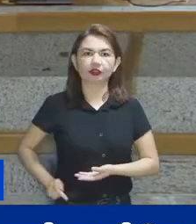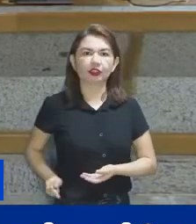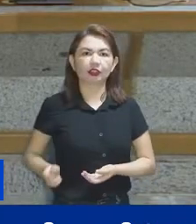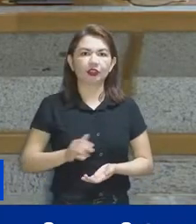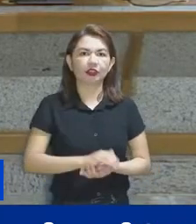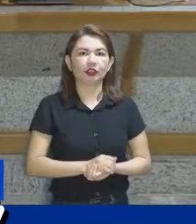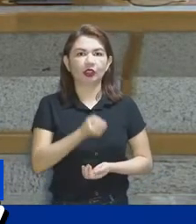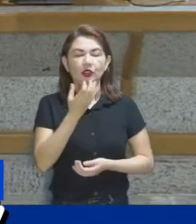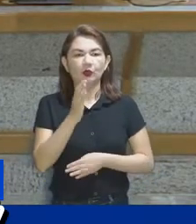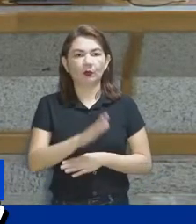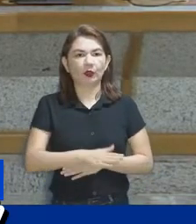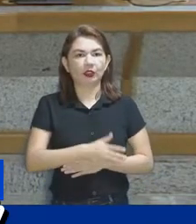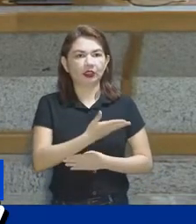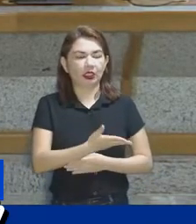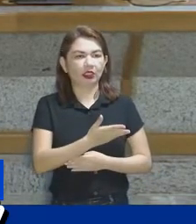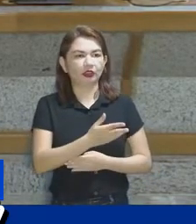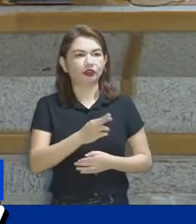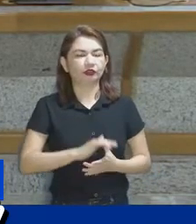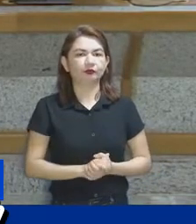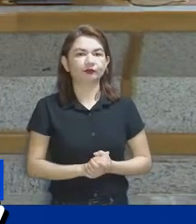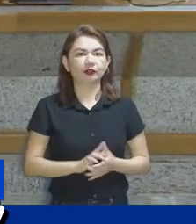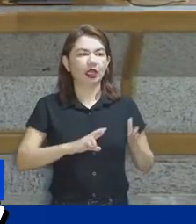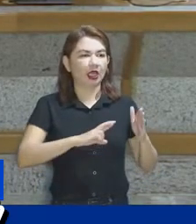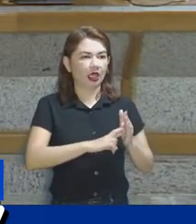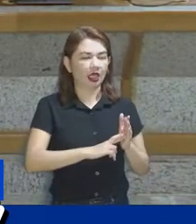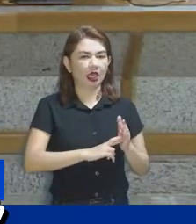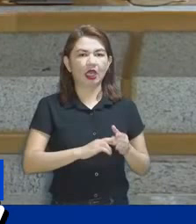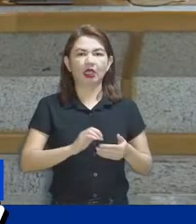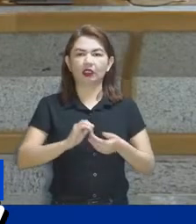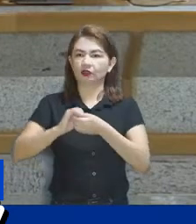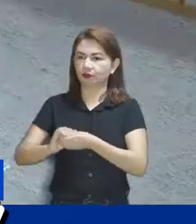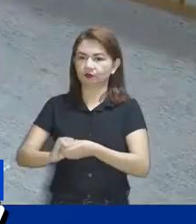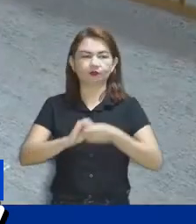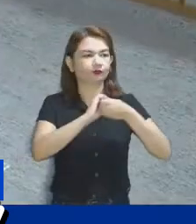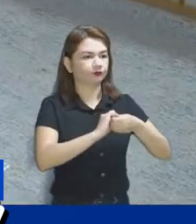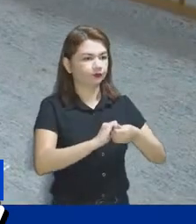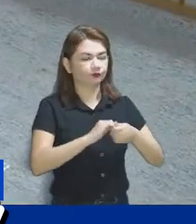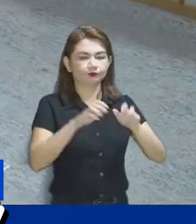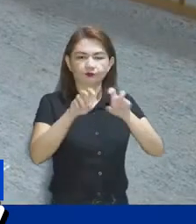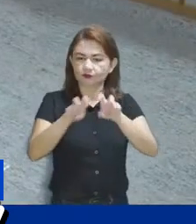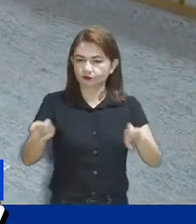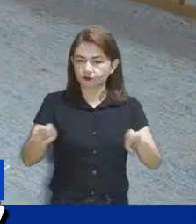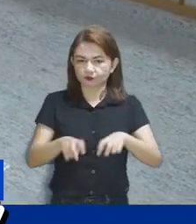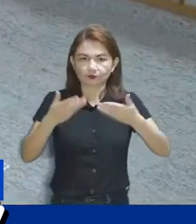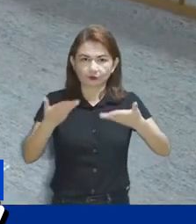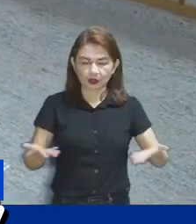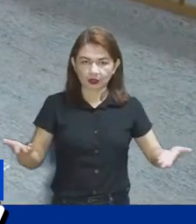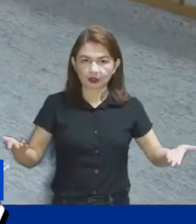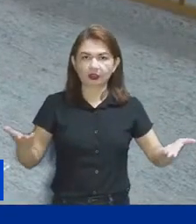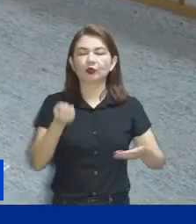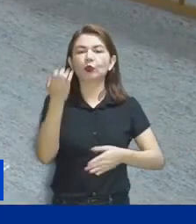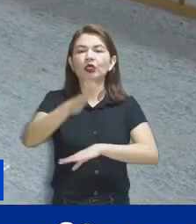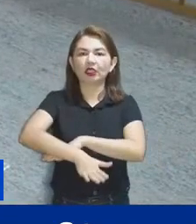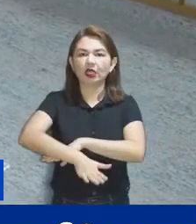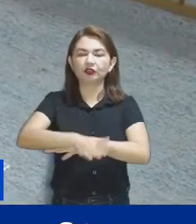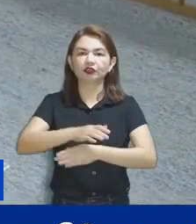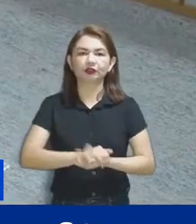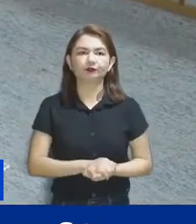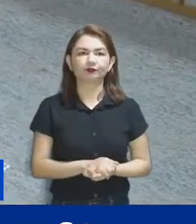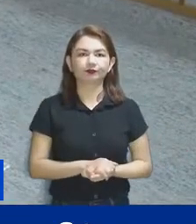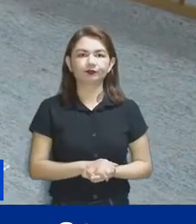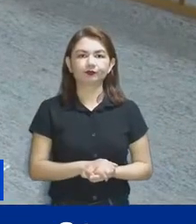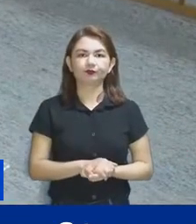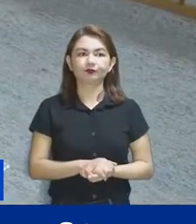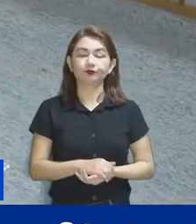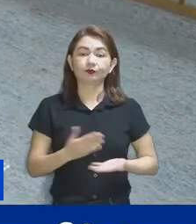senhor relator, senhores magistrados, senhoras magistradas, senhores advogados aqui presentes, boa tarde.